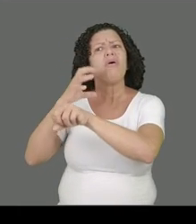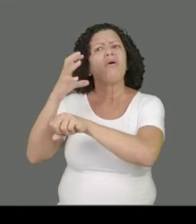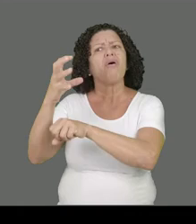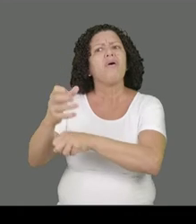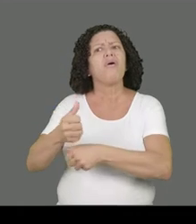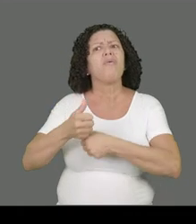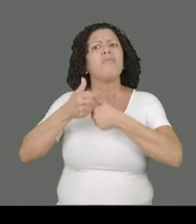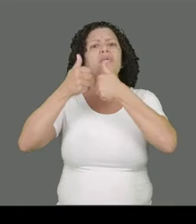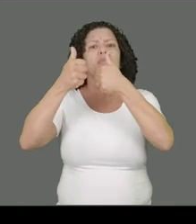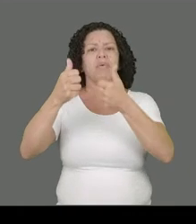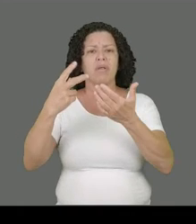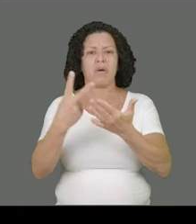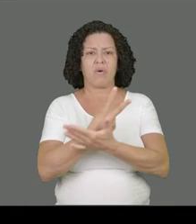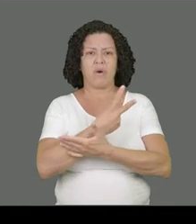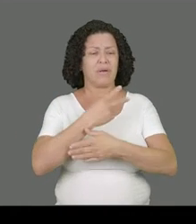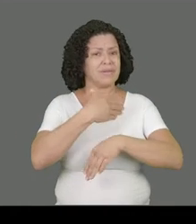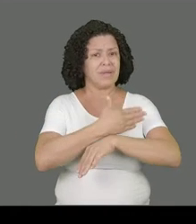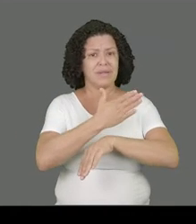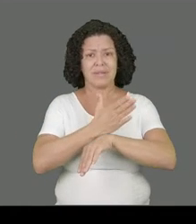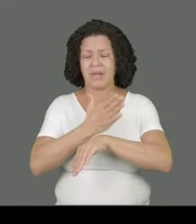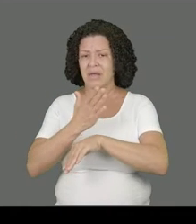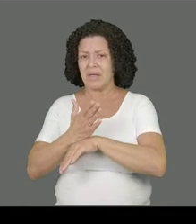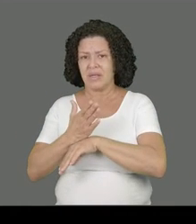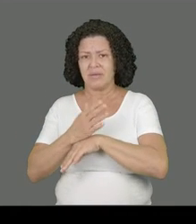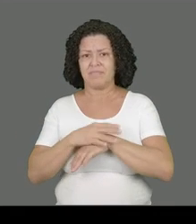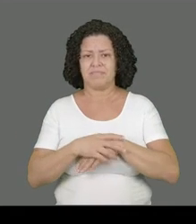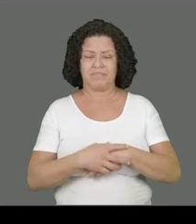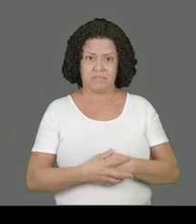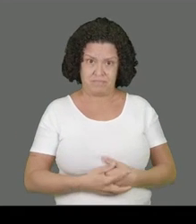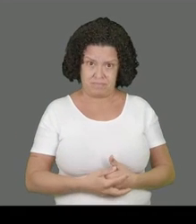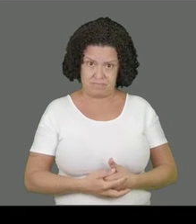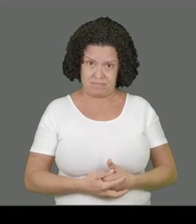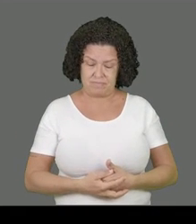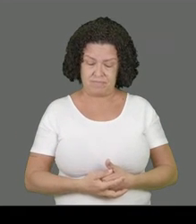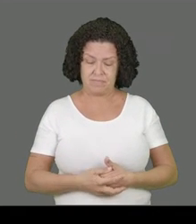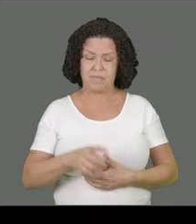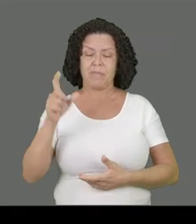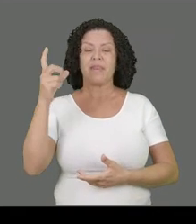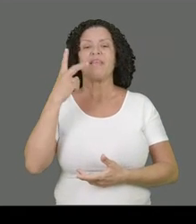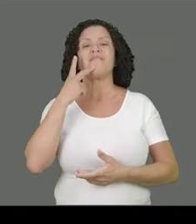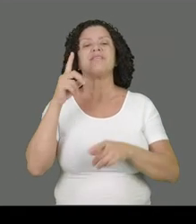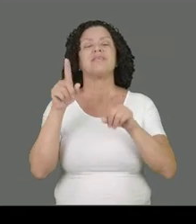de busca pelo melhor acontecendo o tempo todo?